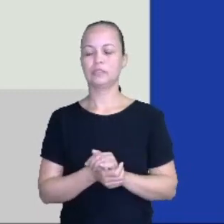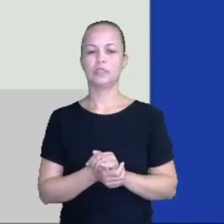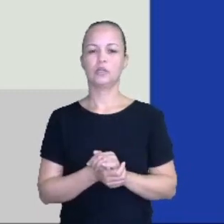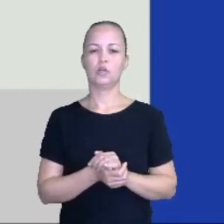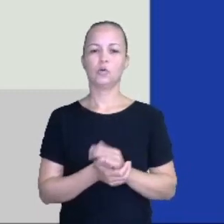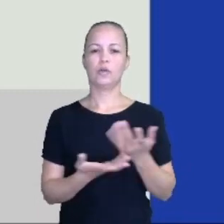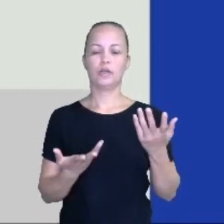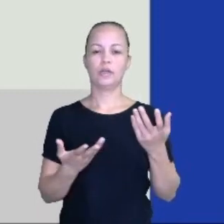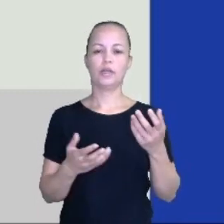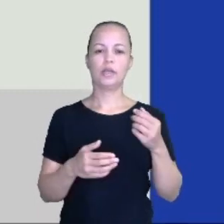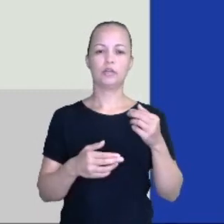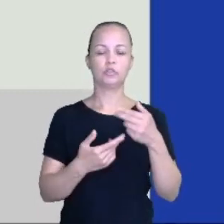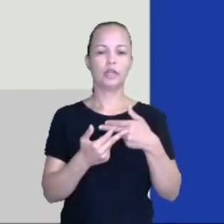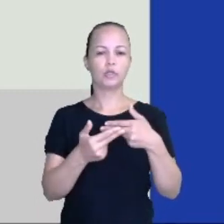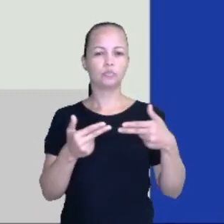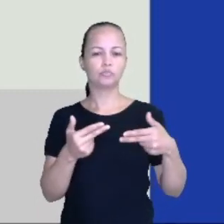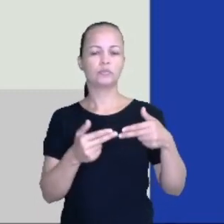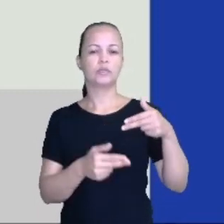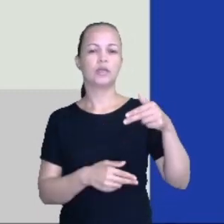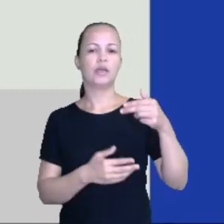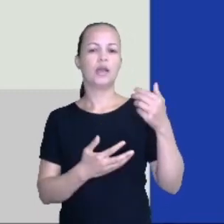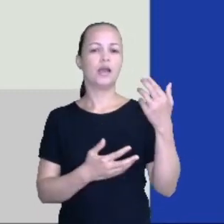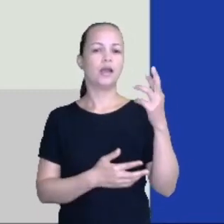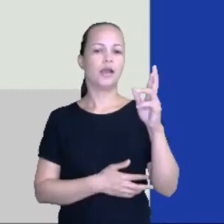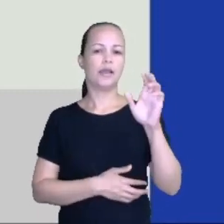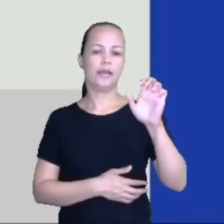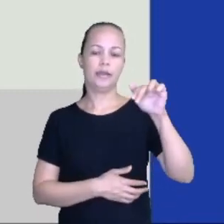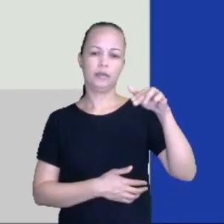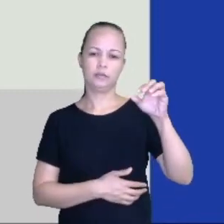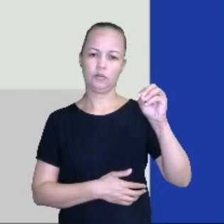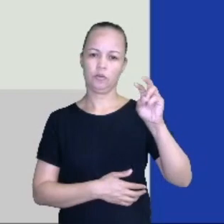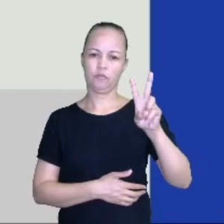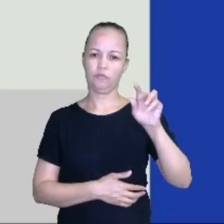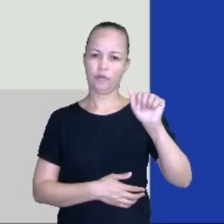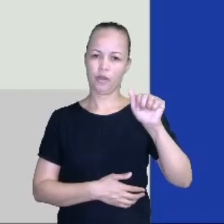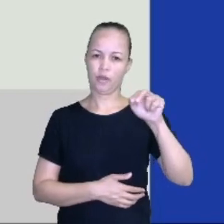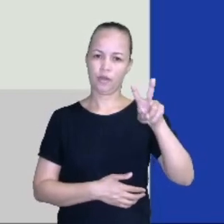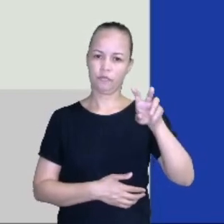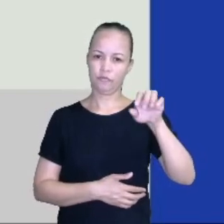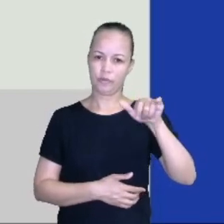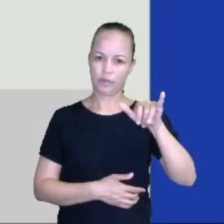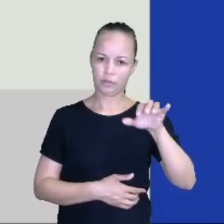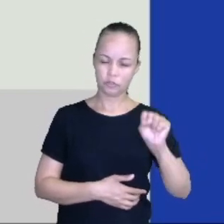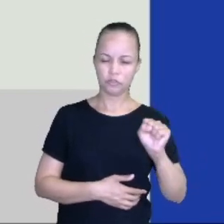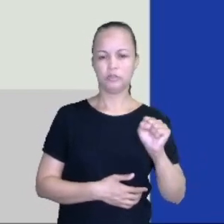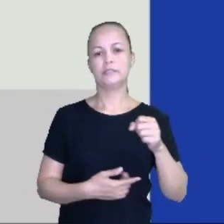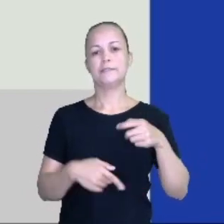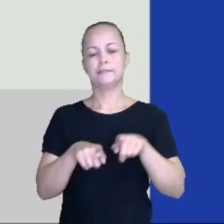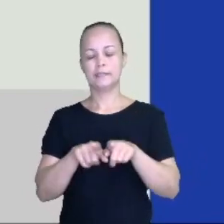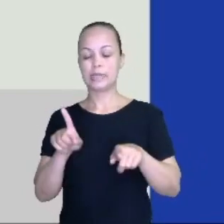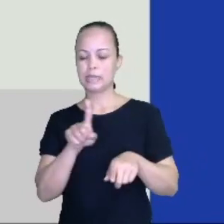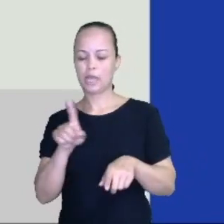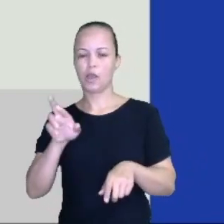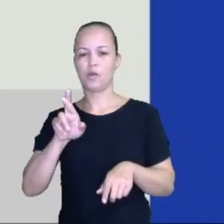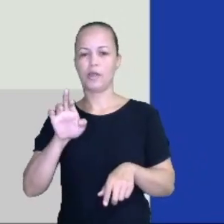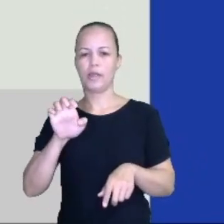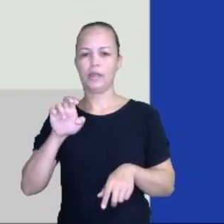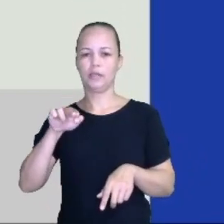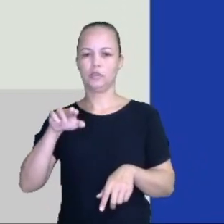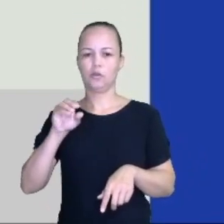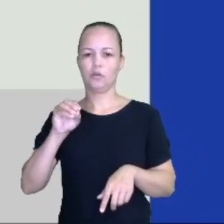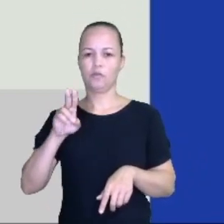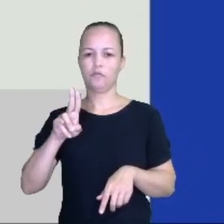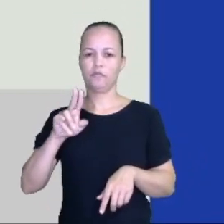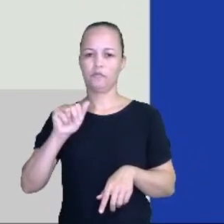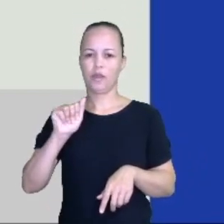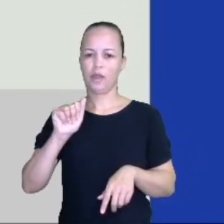recursos renováveis e os recursos não renováveis. Os recursos